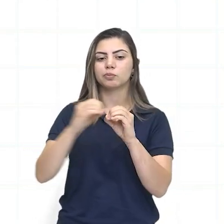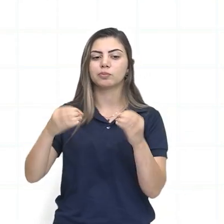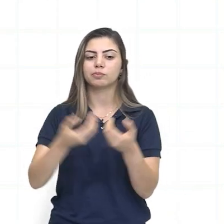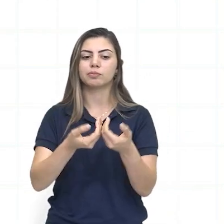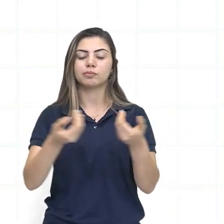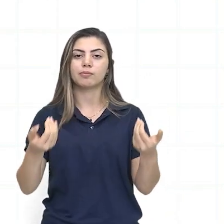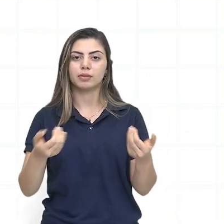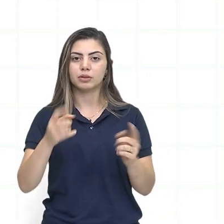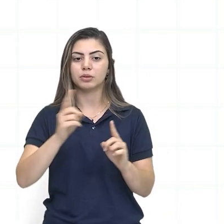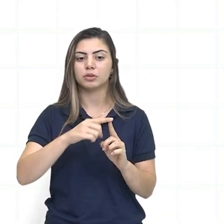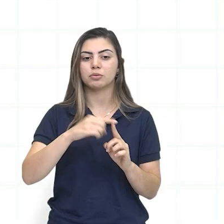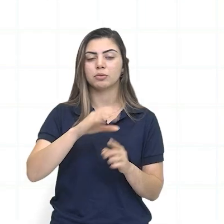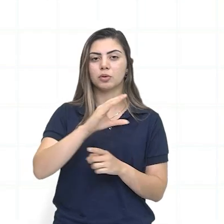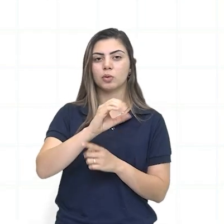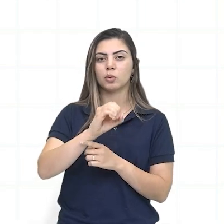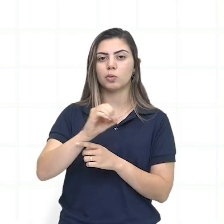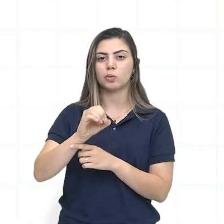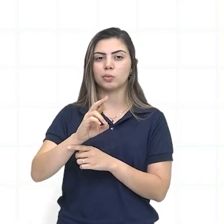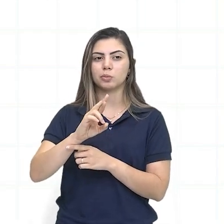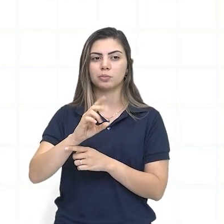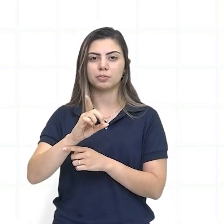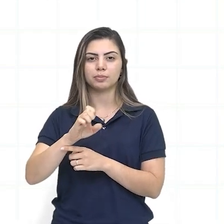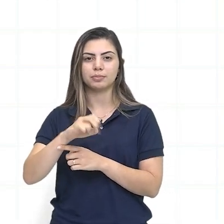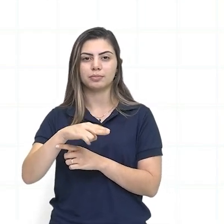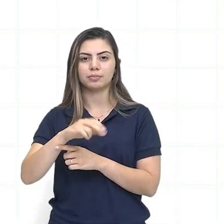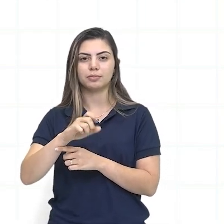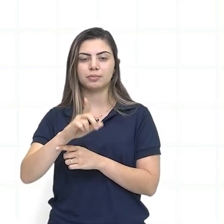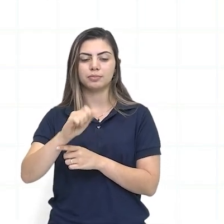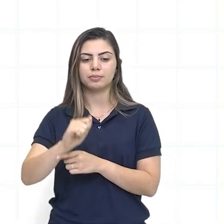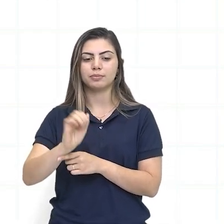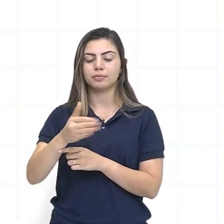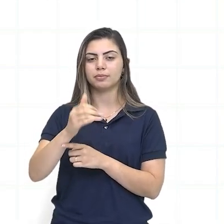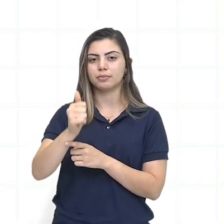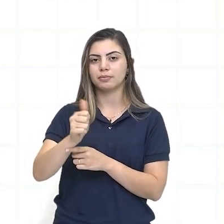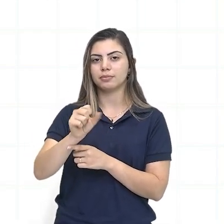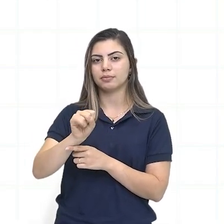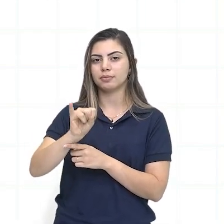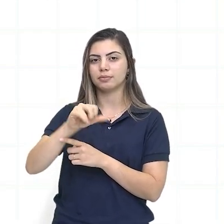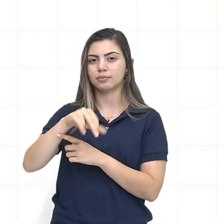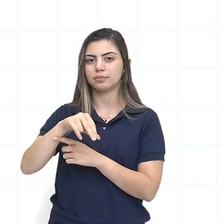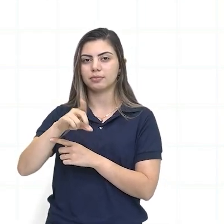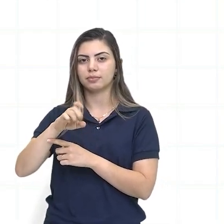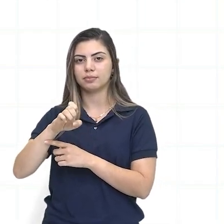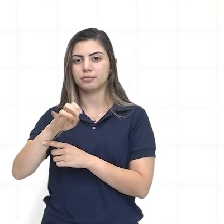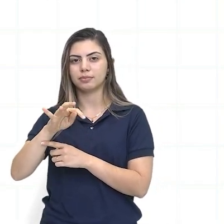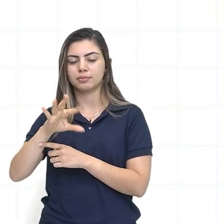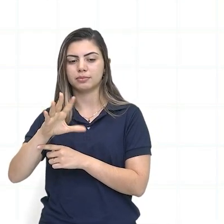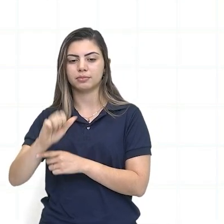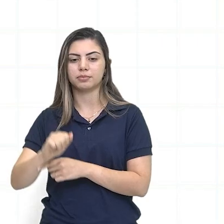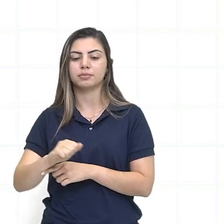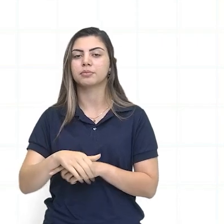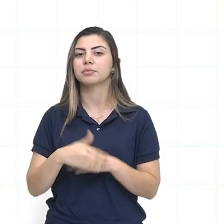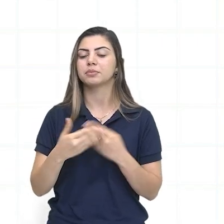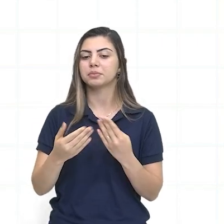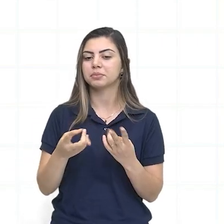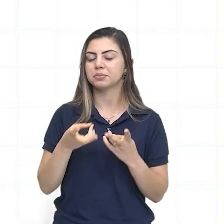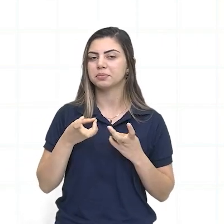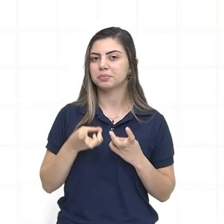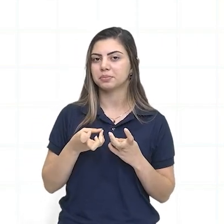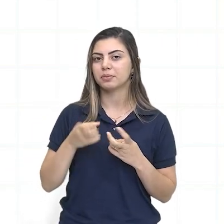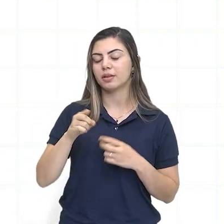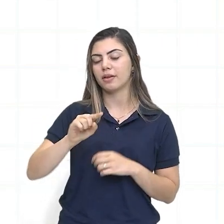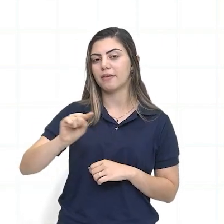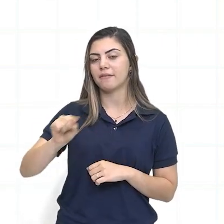coordenadas assindéticas, porque não tem o síndeto, a conjunção. E na última tem o síndeto, então não